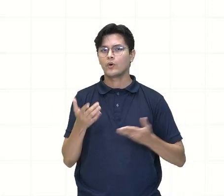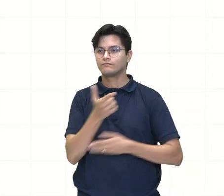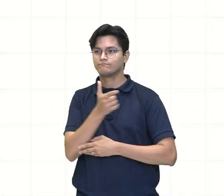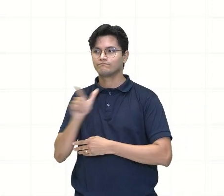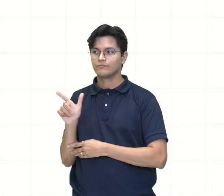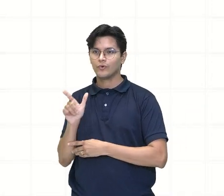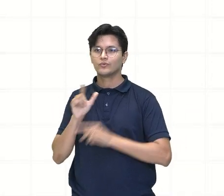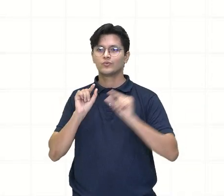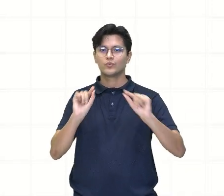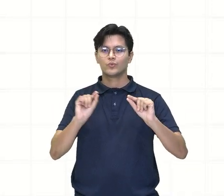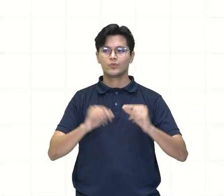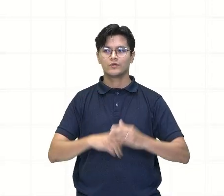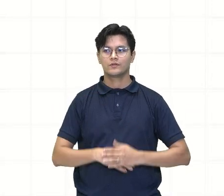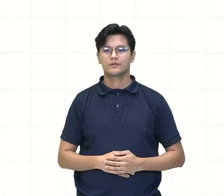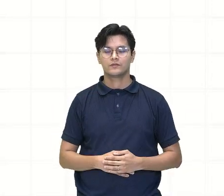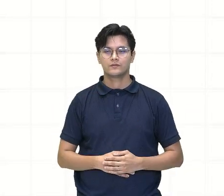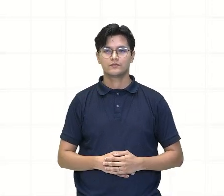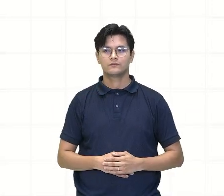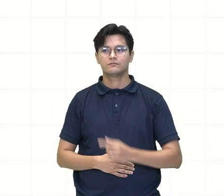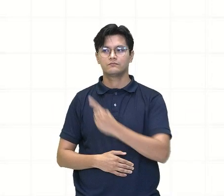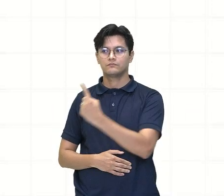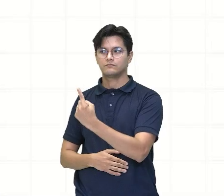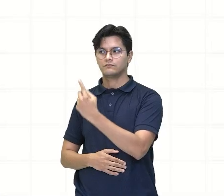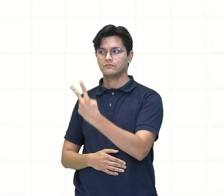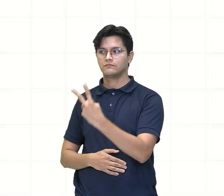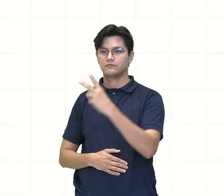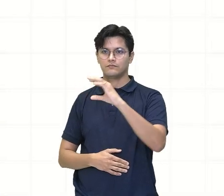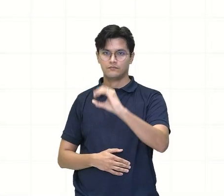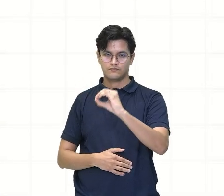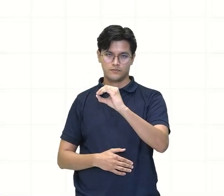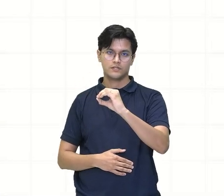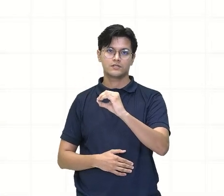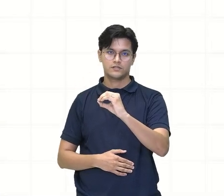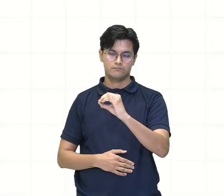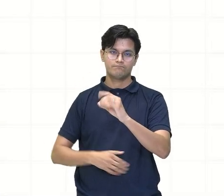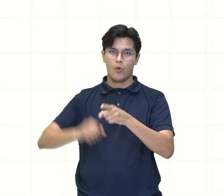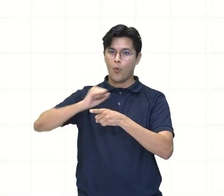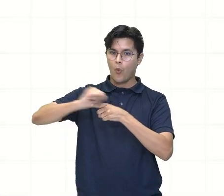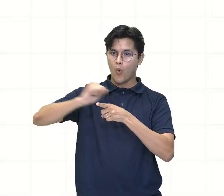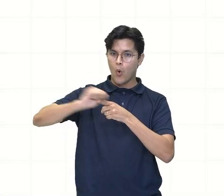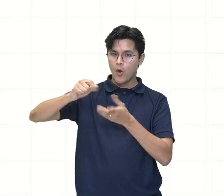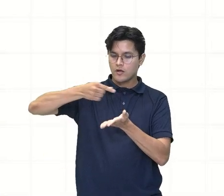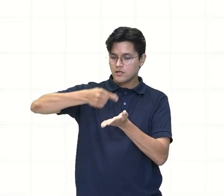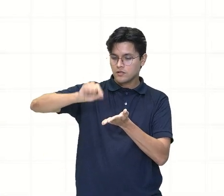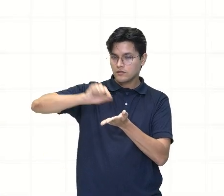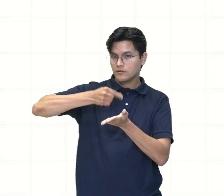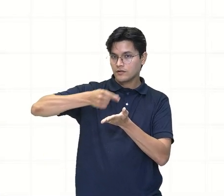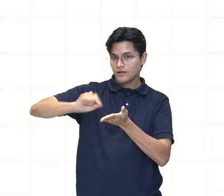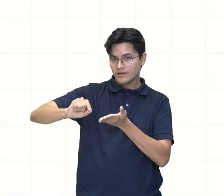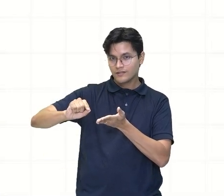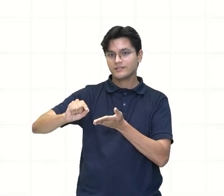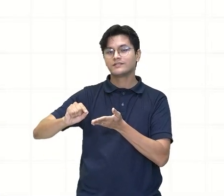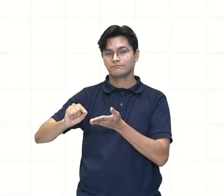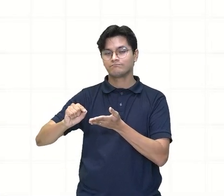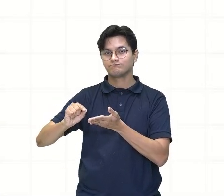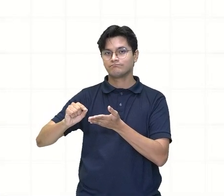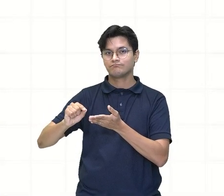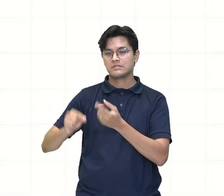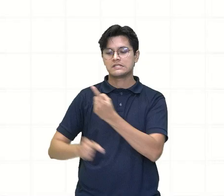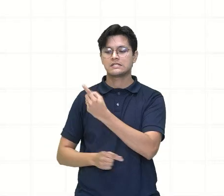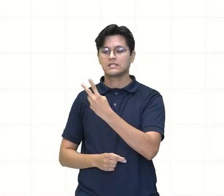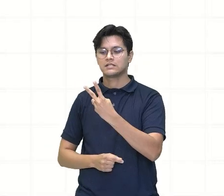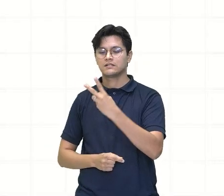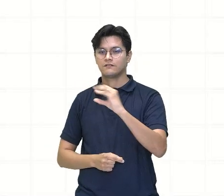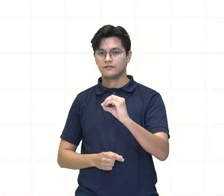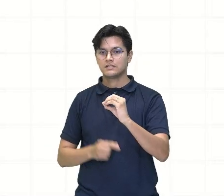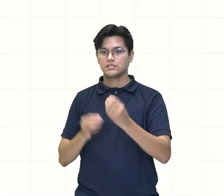ali os nossos 120 corretivos e vamos dividir em pacotinhos com 4 corretivos.